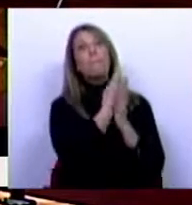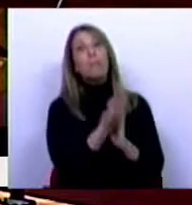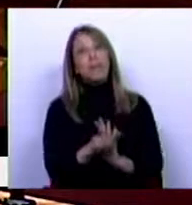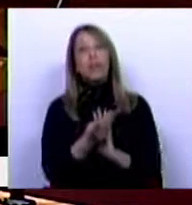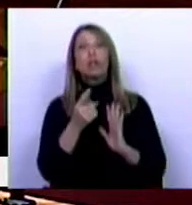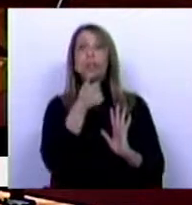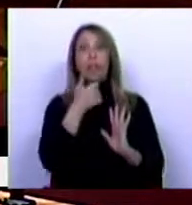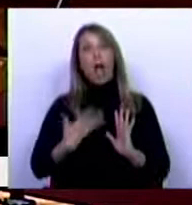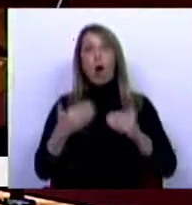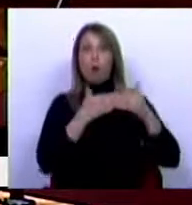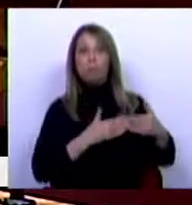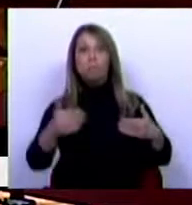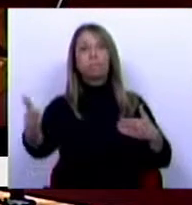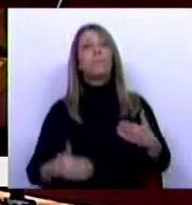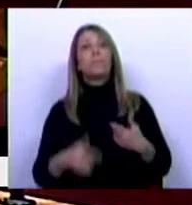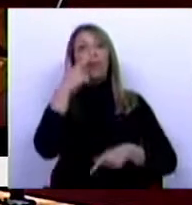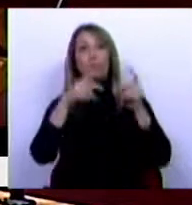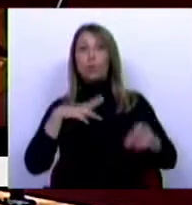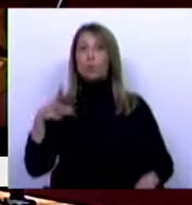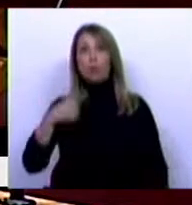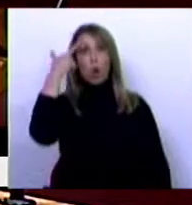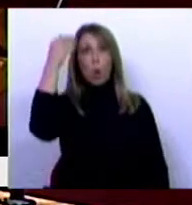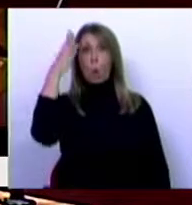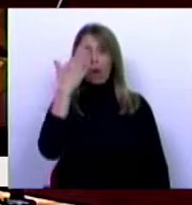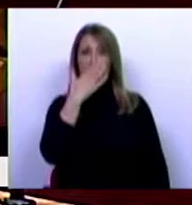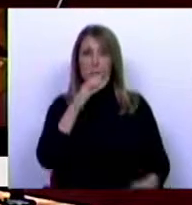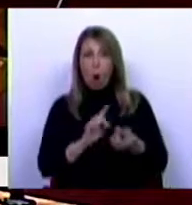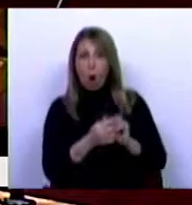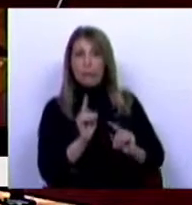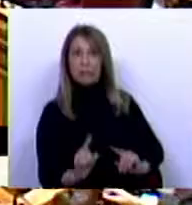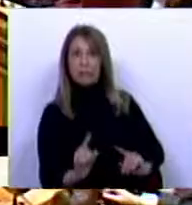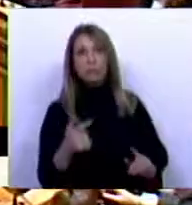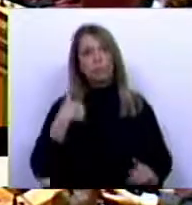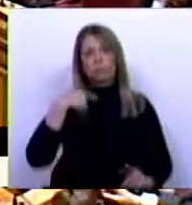deputada, agora quero pedir que conclua. Os portugueses não entenderiam se assim não fosse, Sr. Presidente. Muito obrigada.